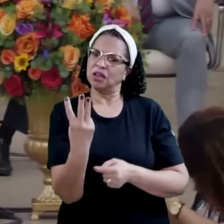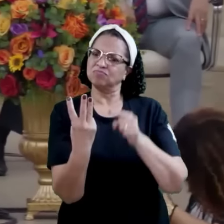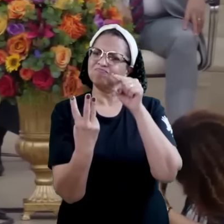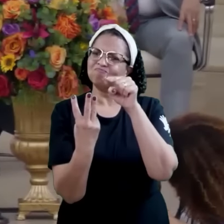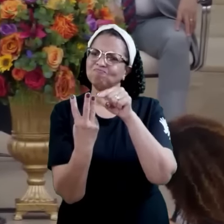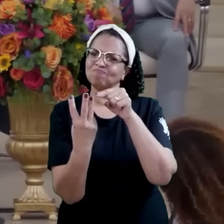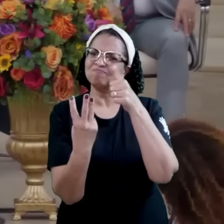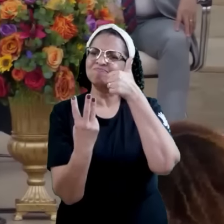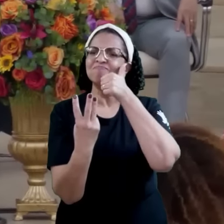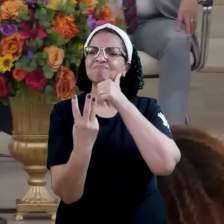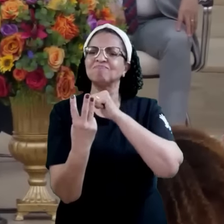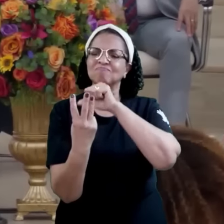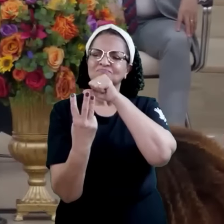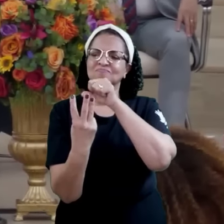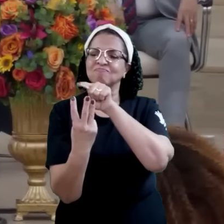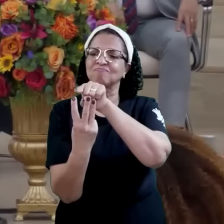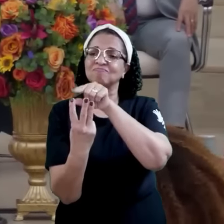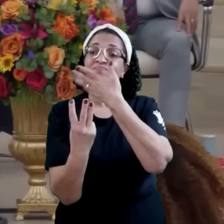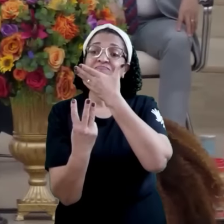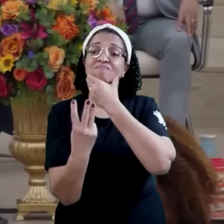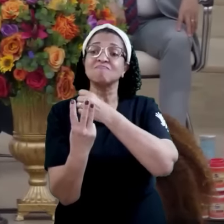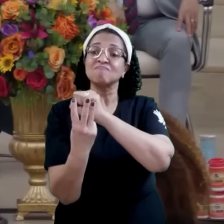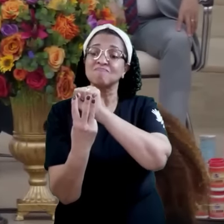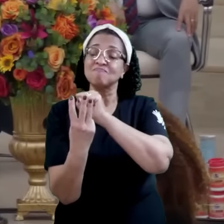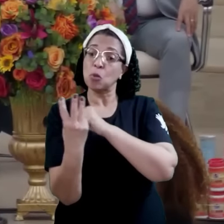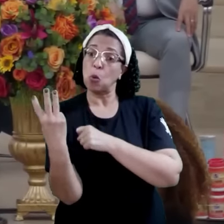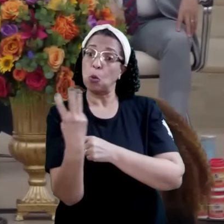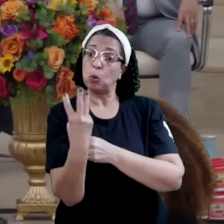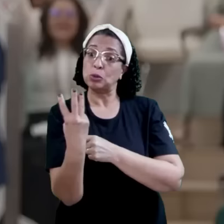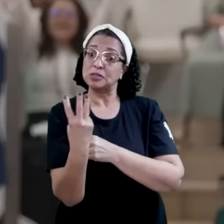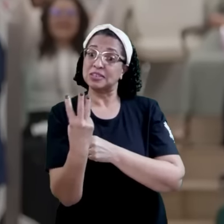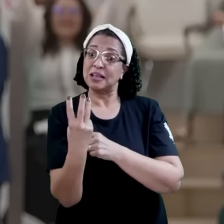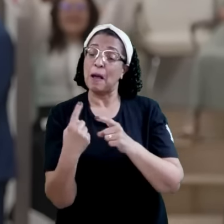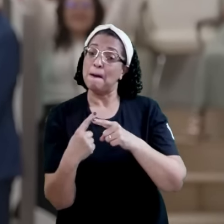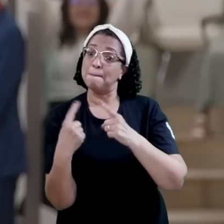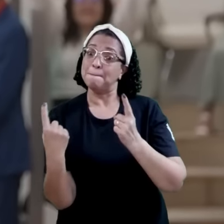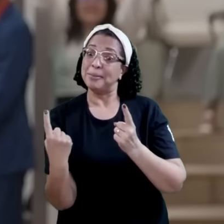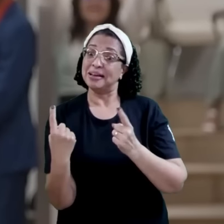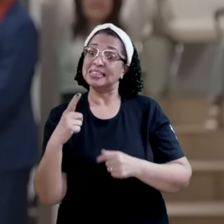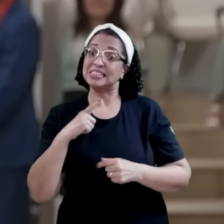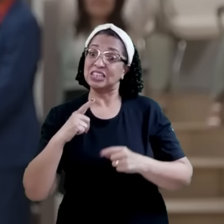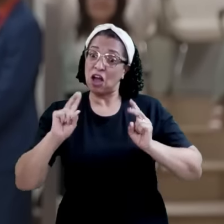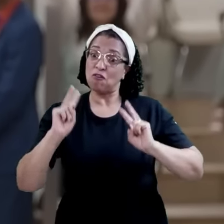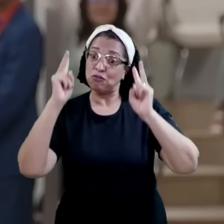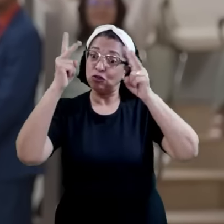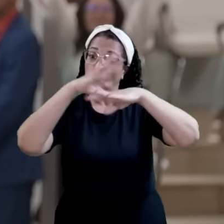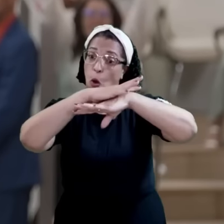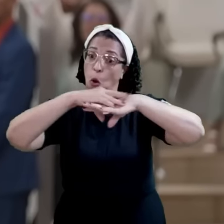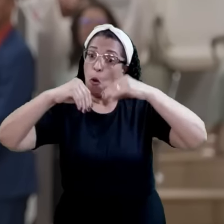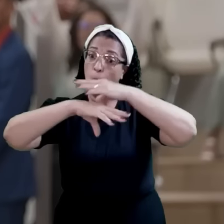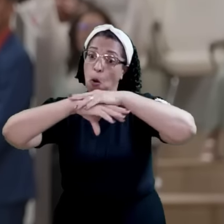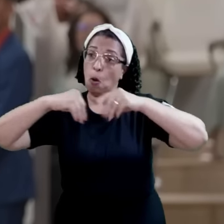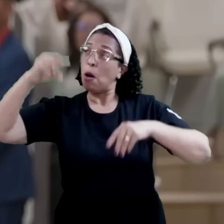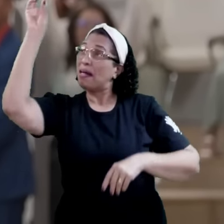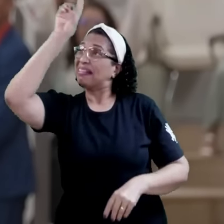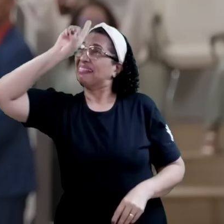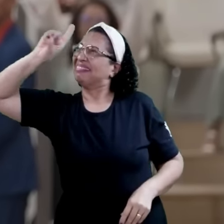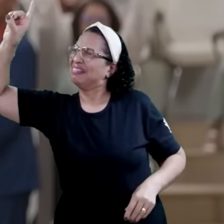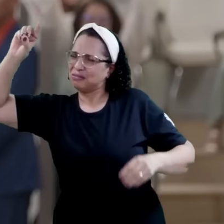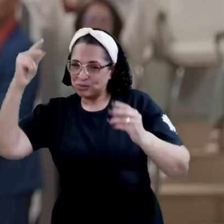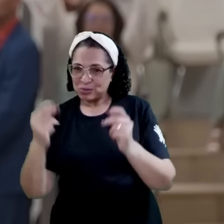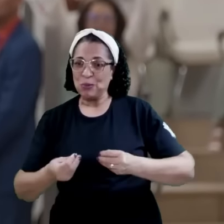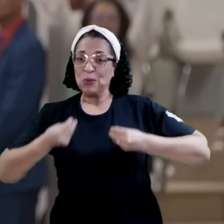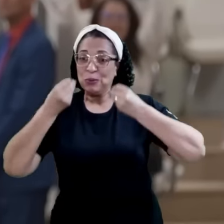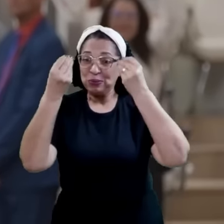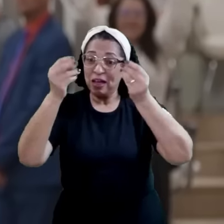médico tem Vitória que não tá na mão do doutor com todo respeito tem Vitória que não tá na caneta do juiz e do advogado tem Vitória que Deus